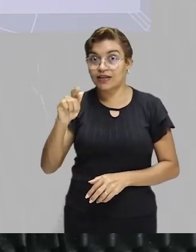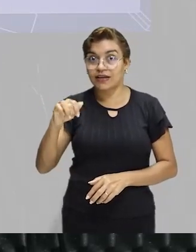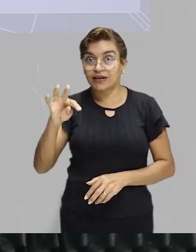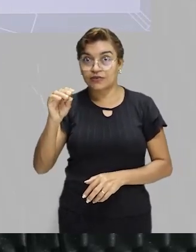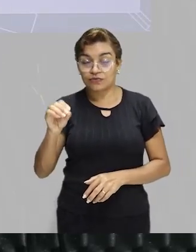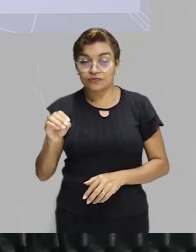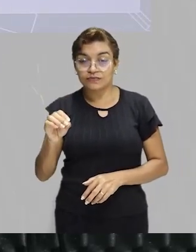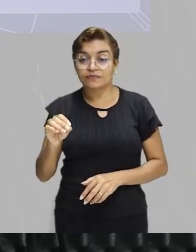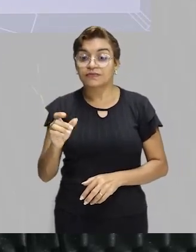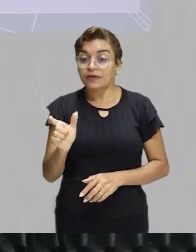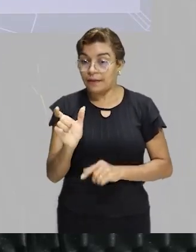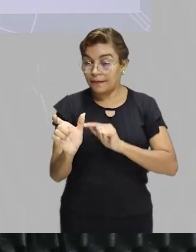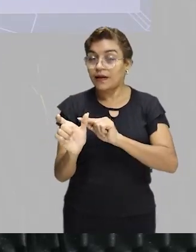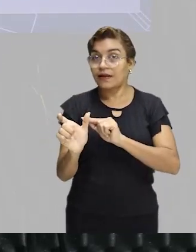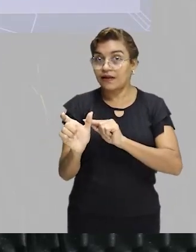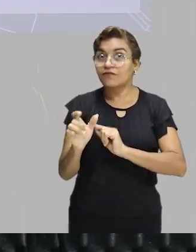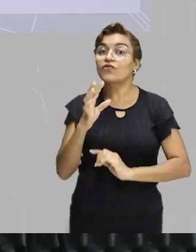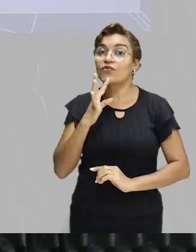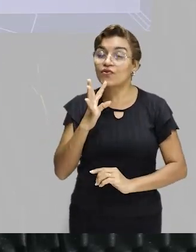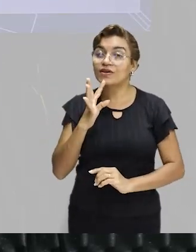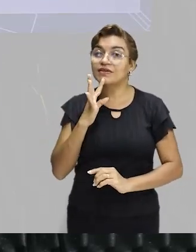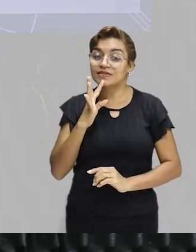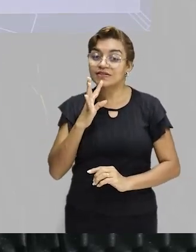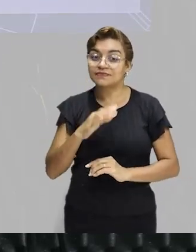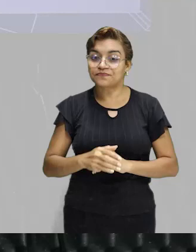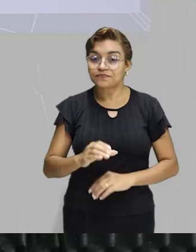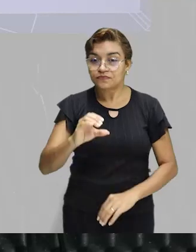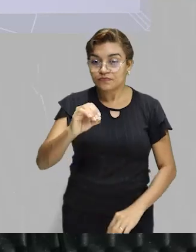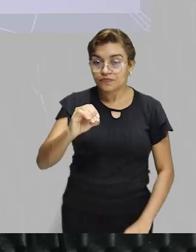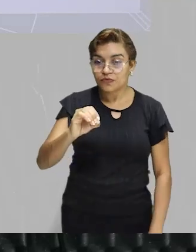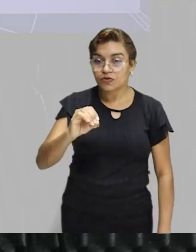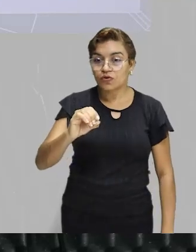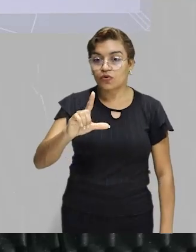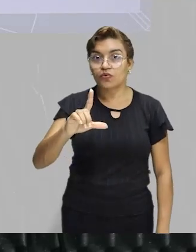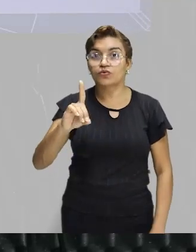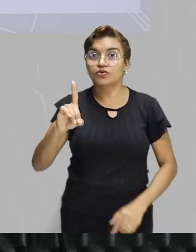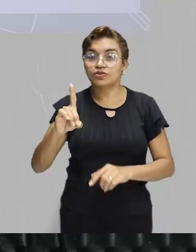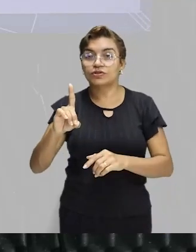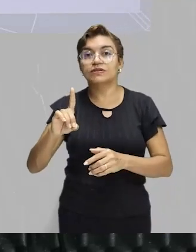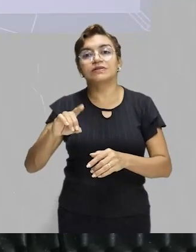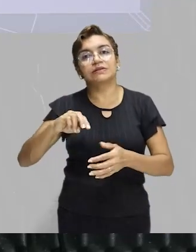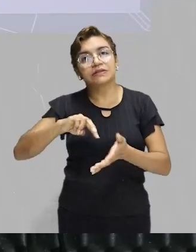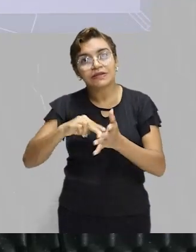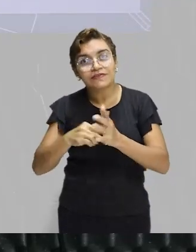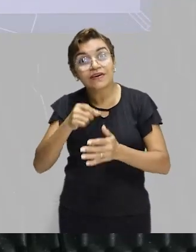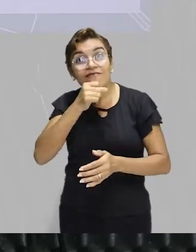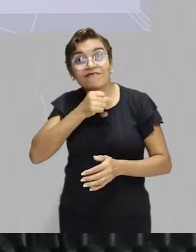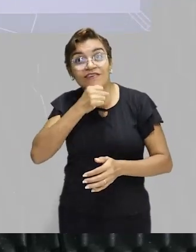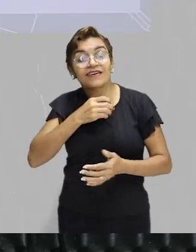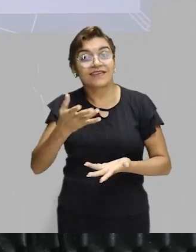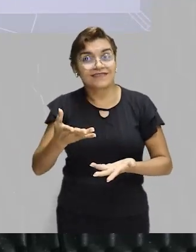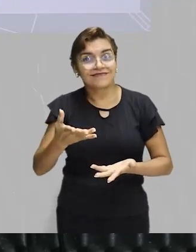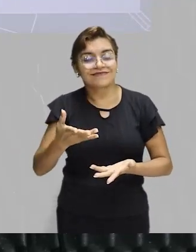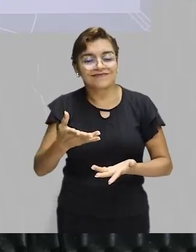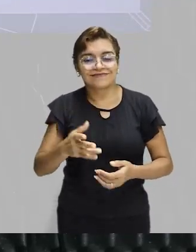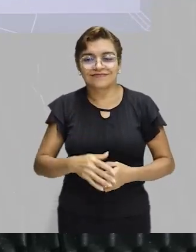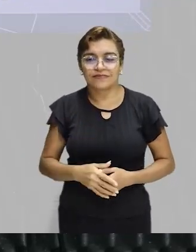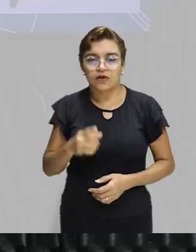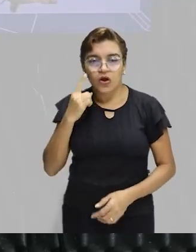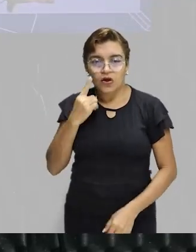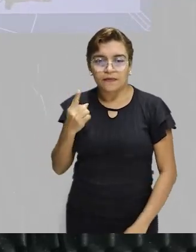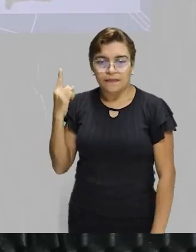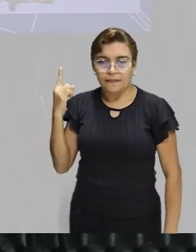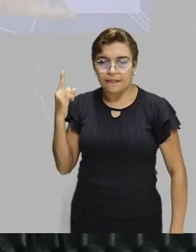uma palavra conhecida, você provavelmente sabe que old significa velho em inglês. E embaixo eu tenho